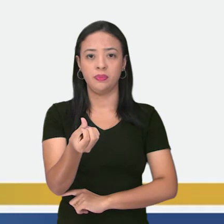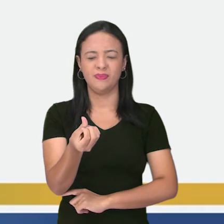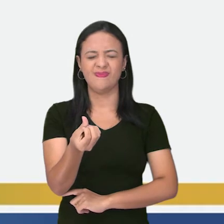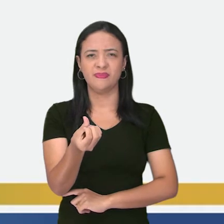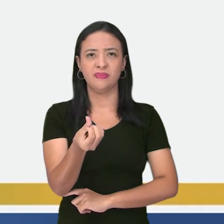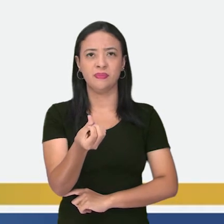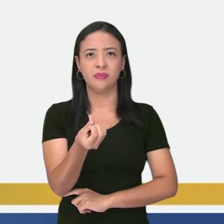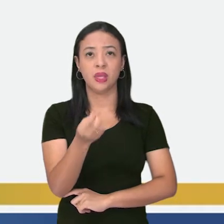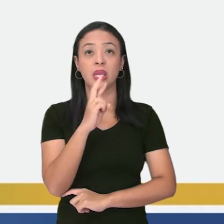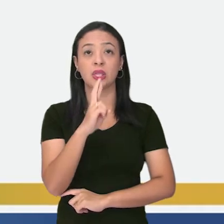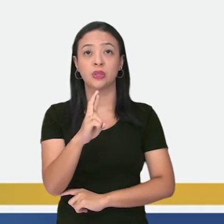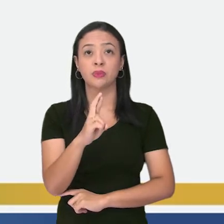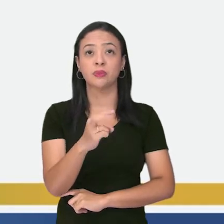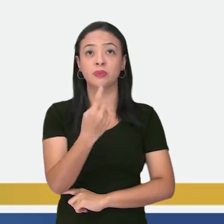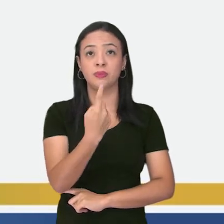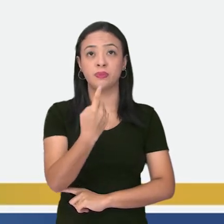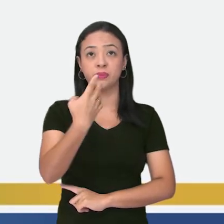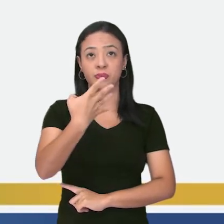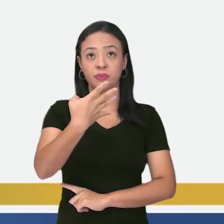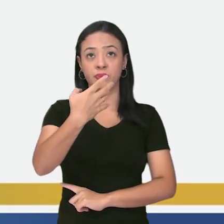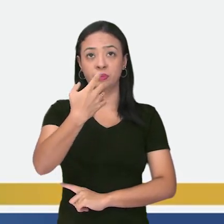14.896, que é igual a